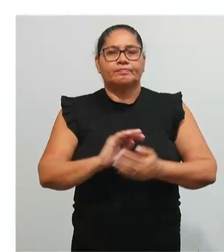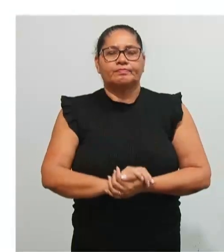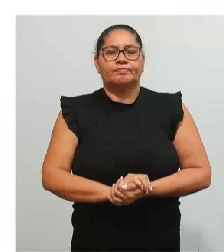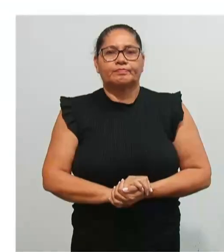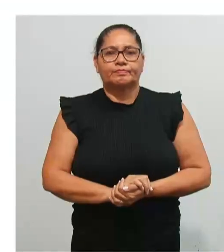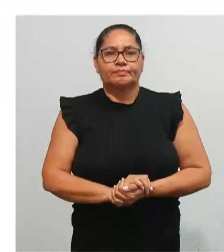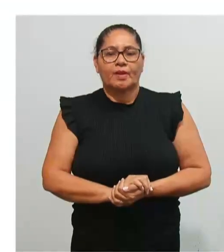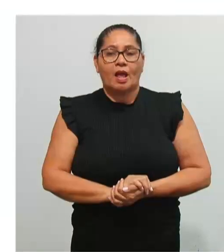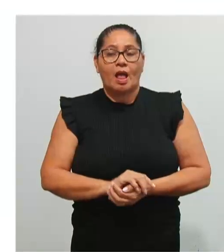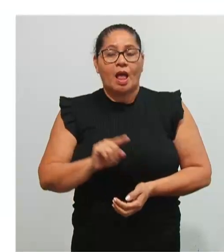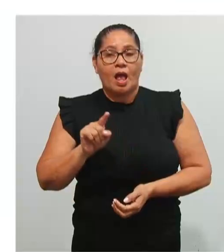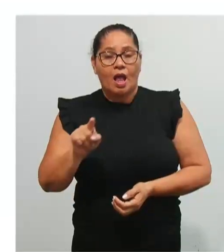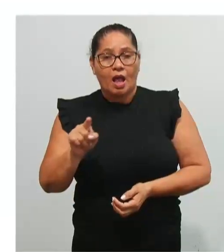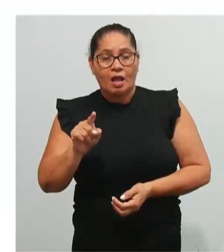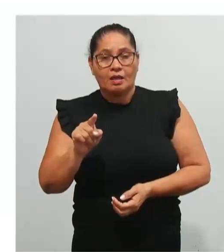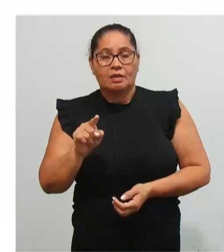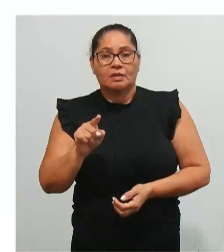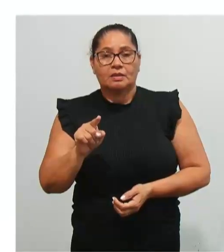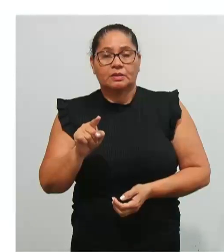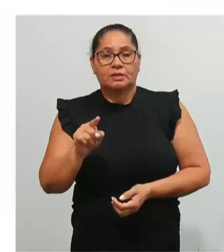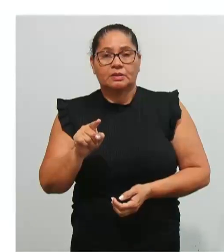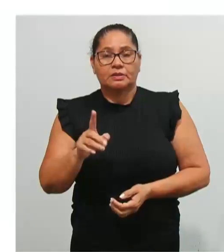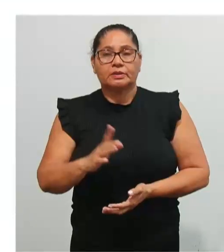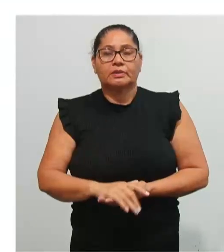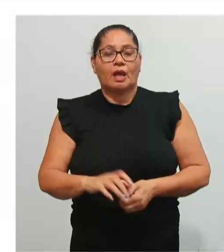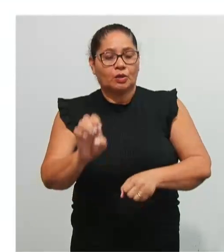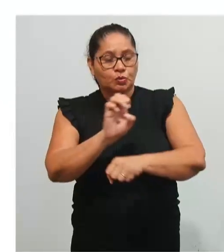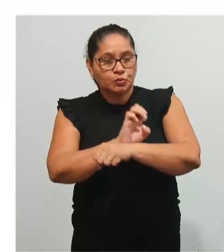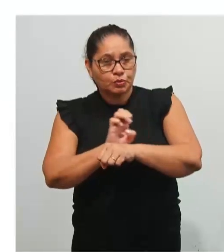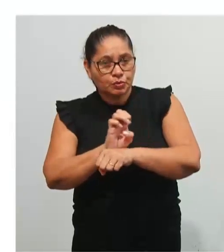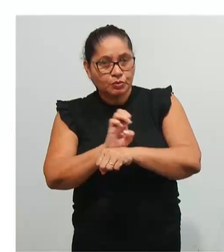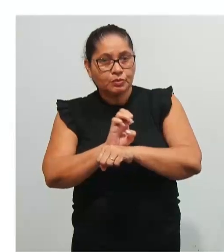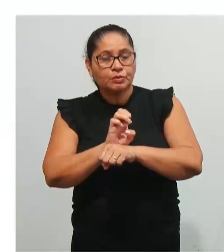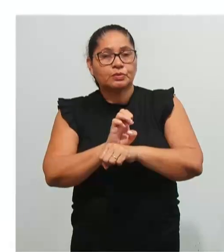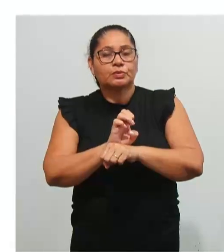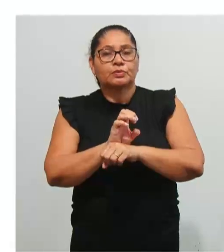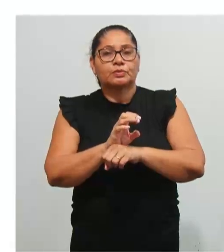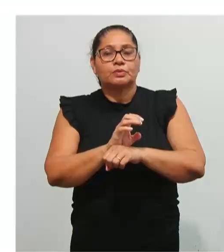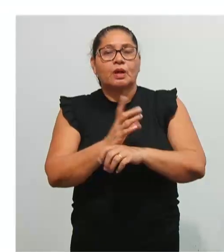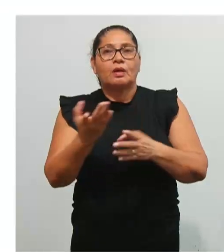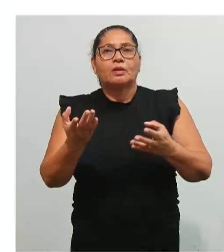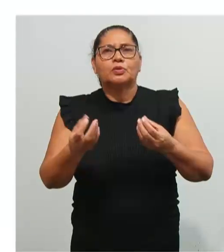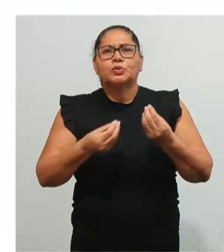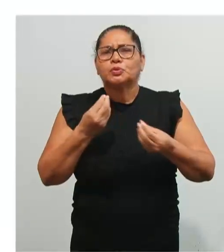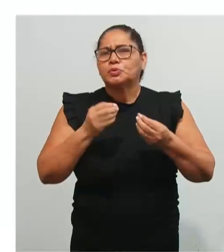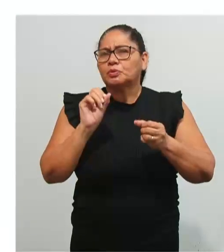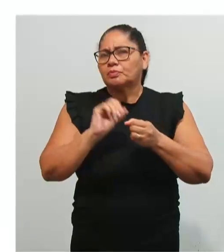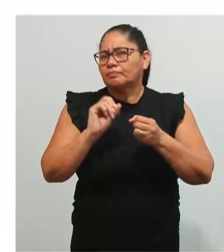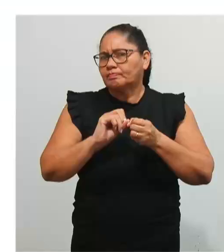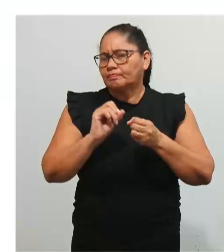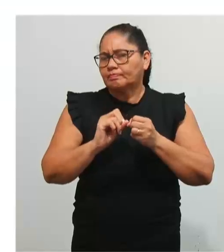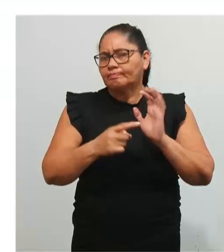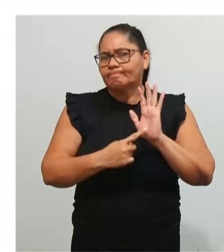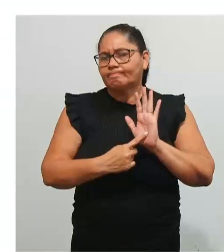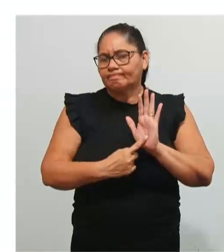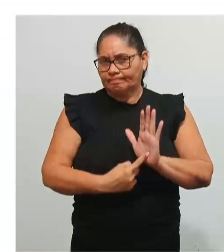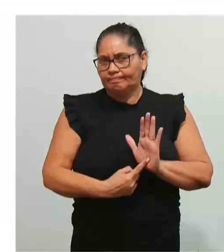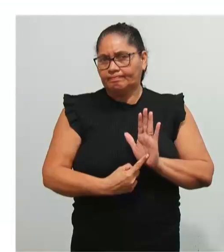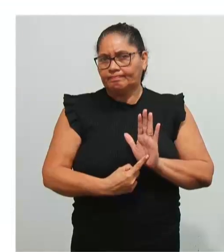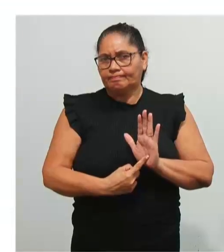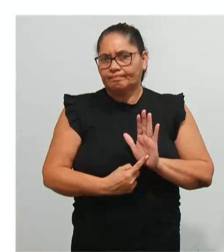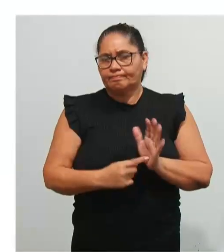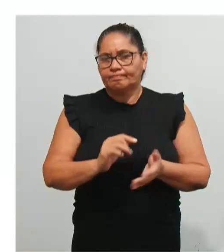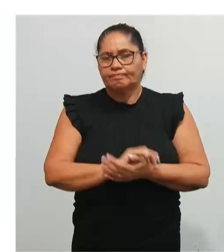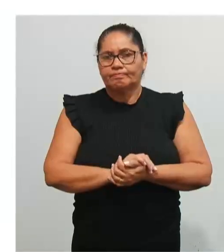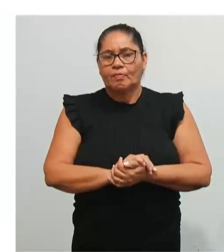Essas entidades contam com o apoio do Estado e detêm o monopólio da representação. O clientelismo